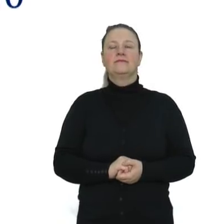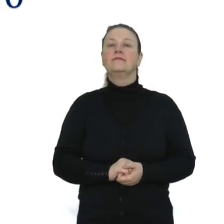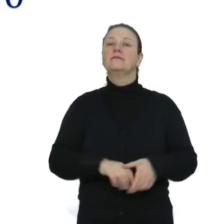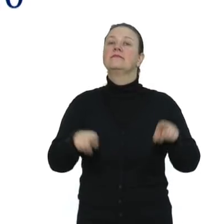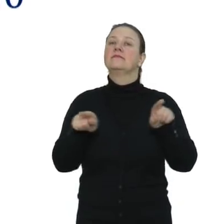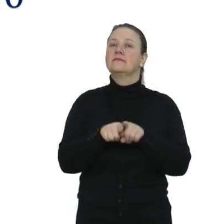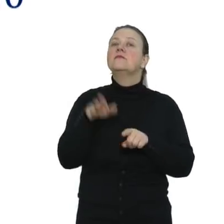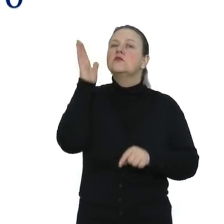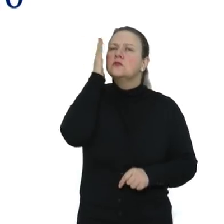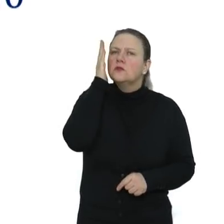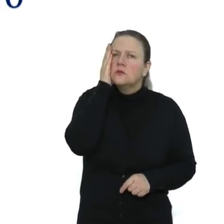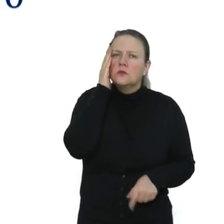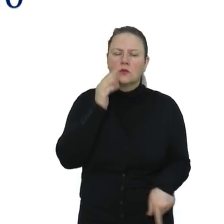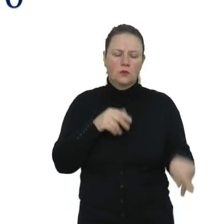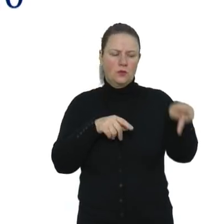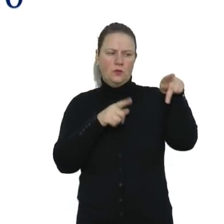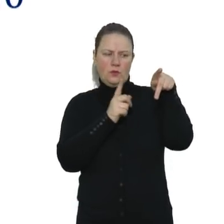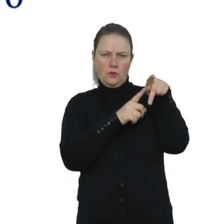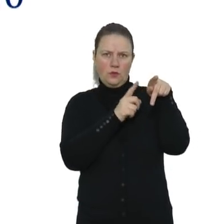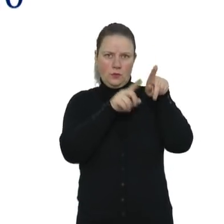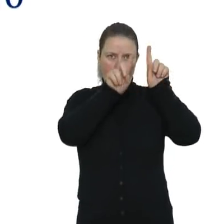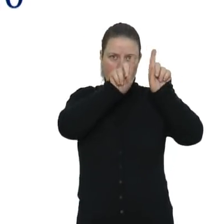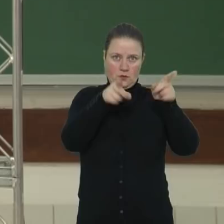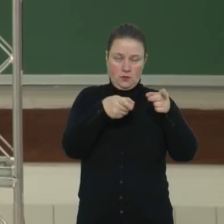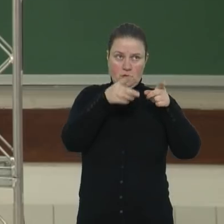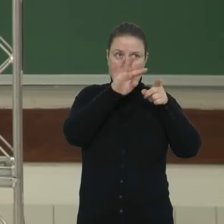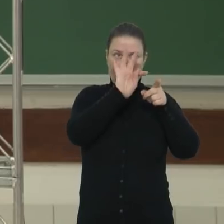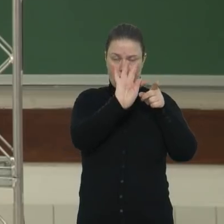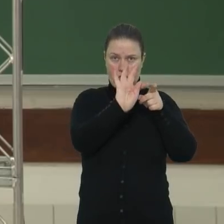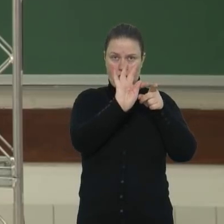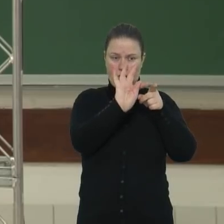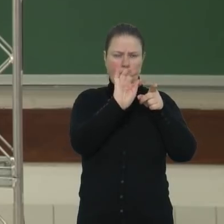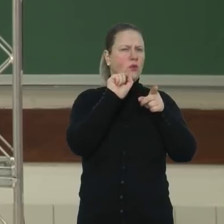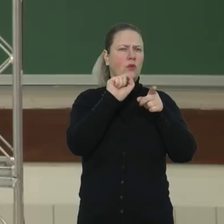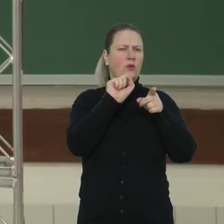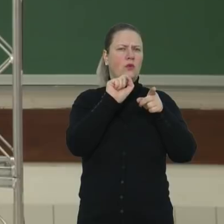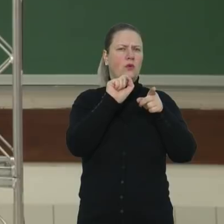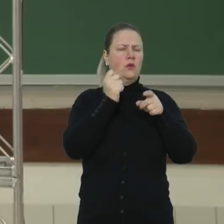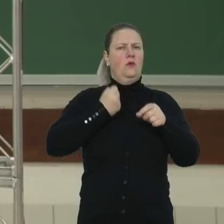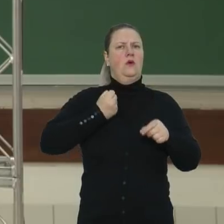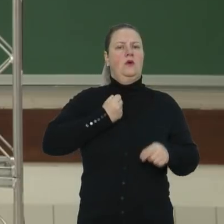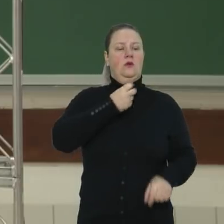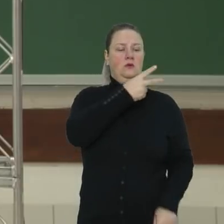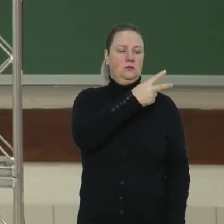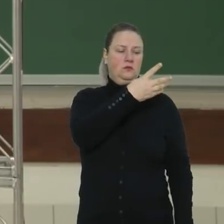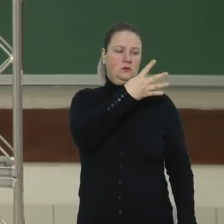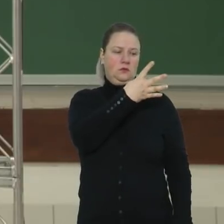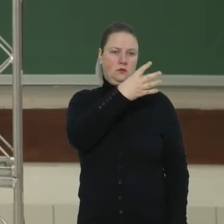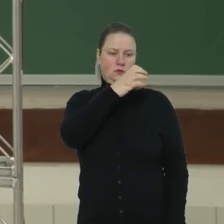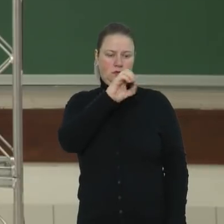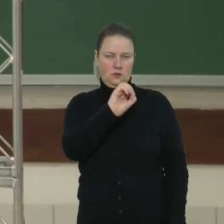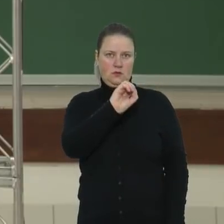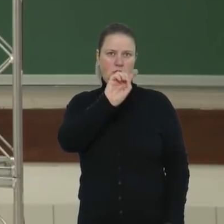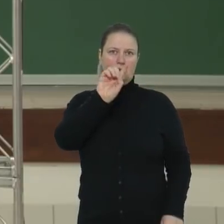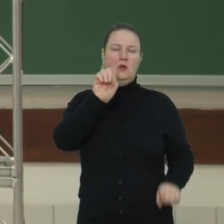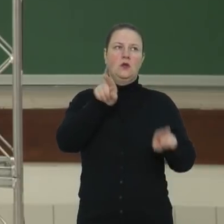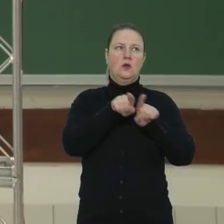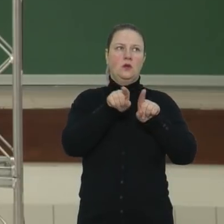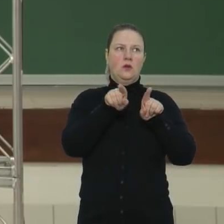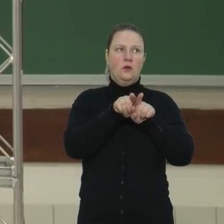E a gente sabia que o P em relação a T era quanto? 240, certo? Igual a 40 vezes o E